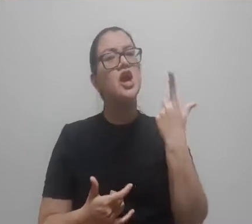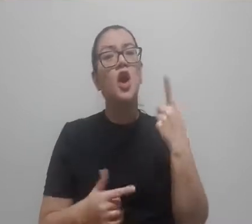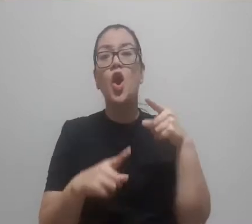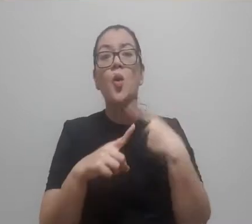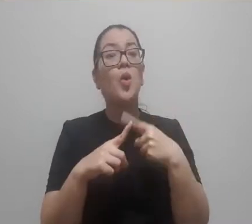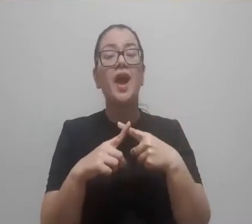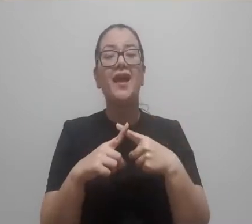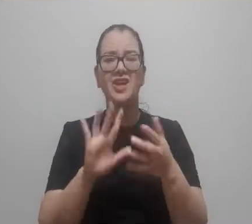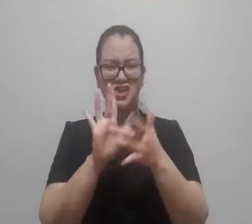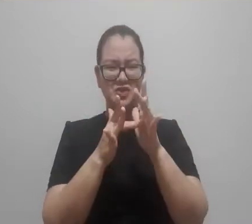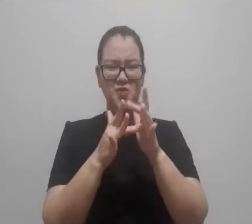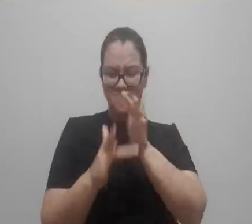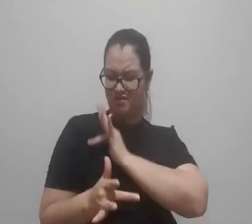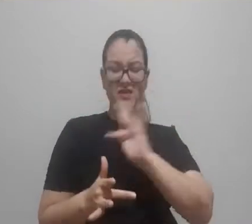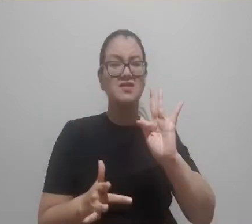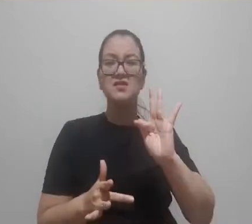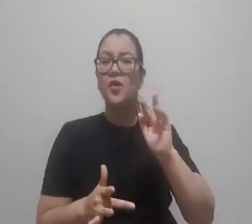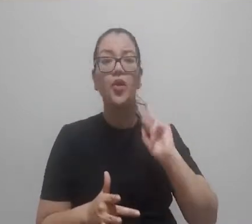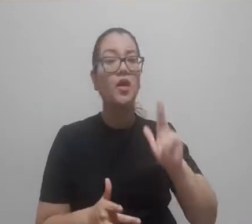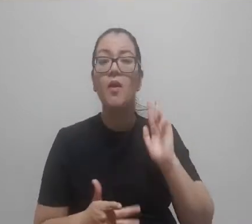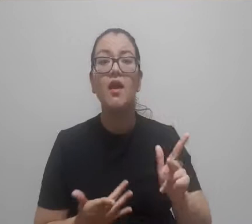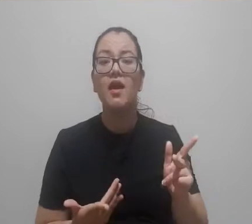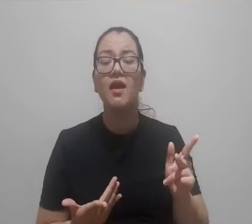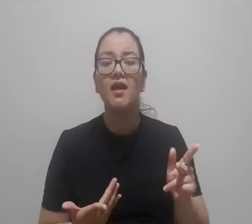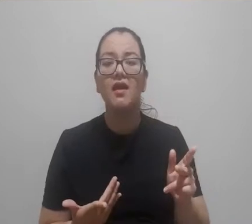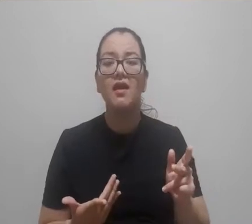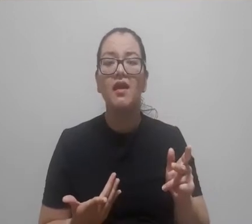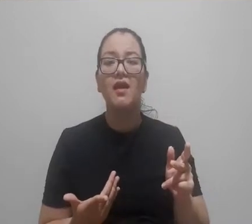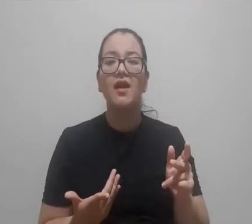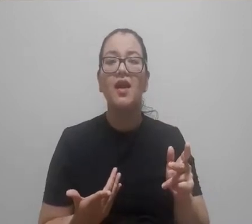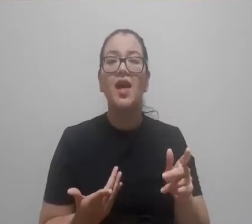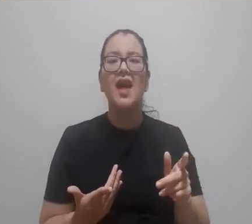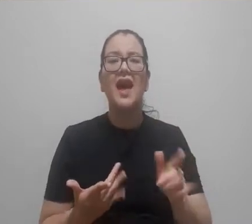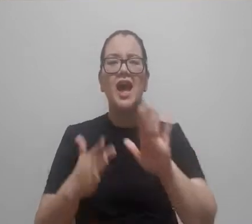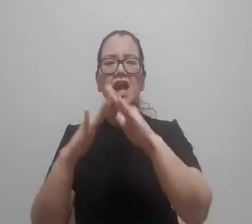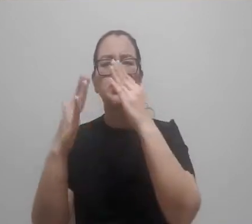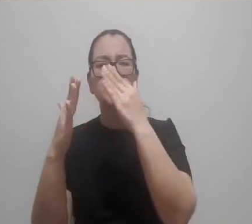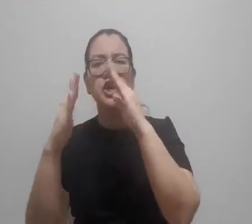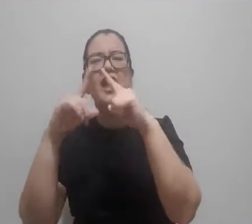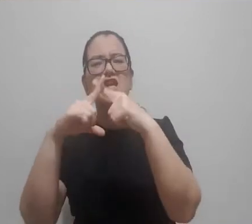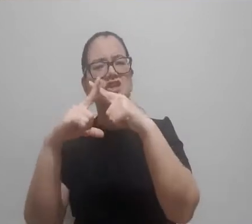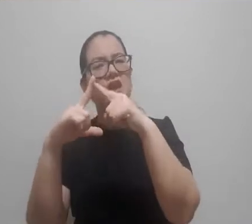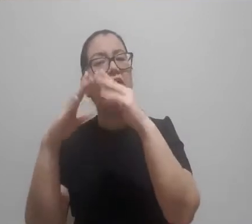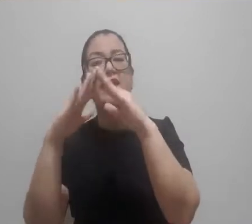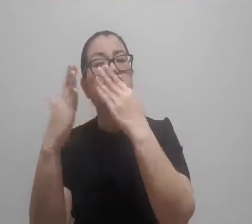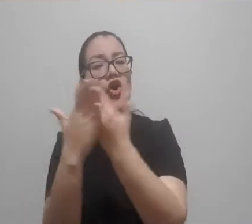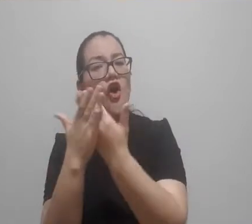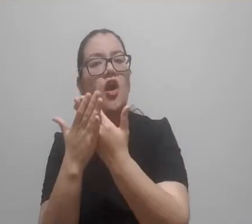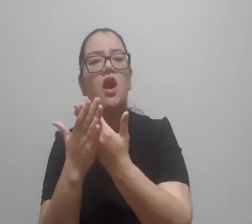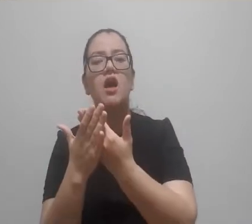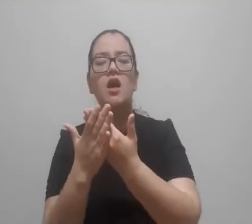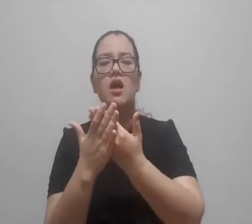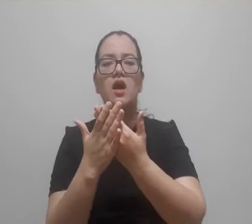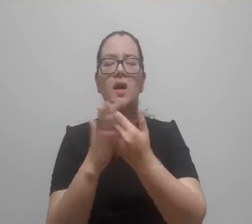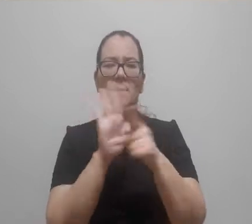treinado como fariseu. Ele não frequentara nenhuma dessas escolas costumeiras que eles participavam. Então